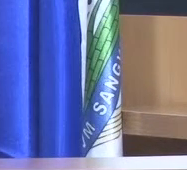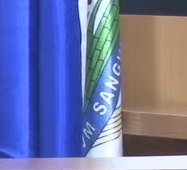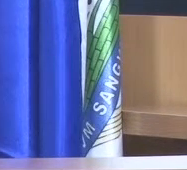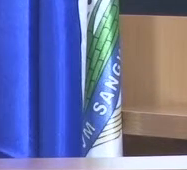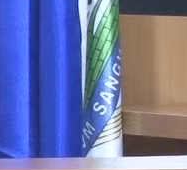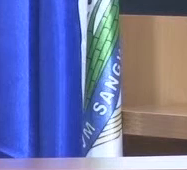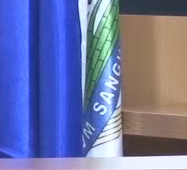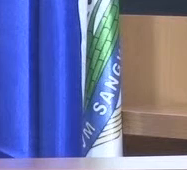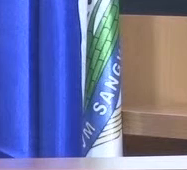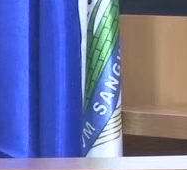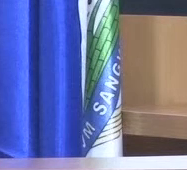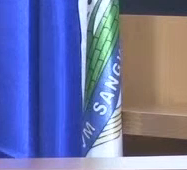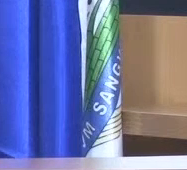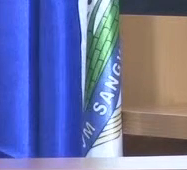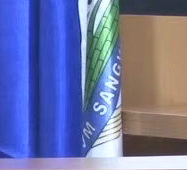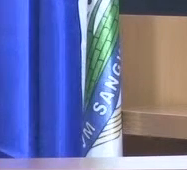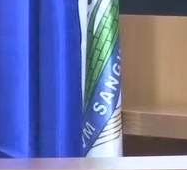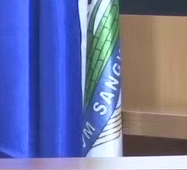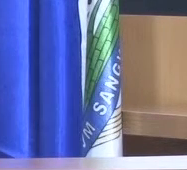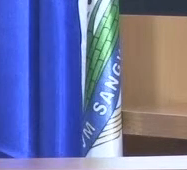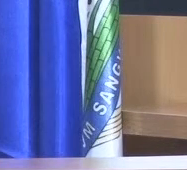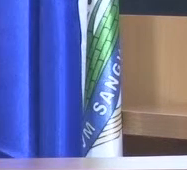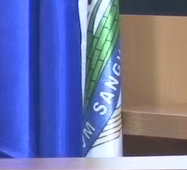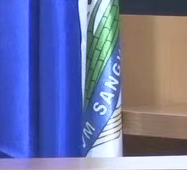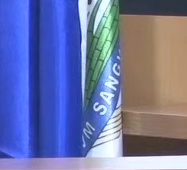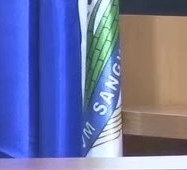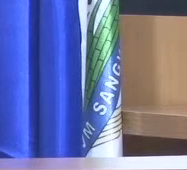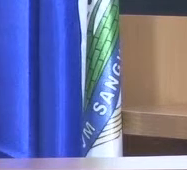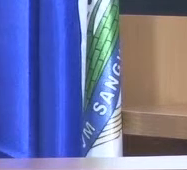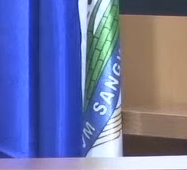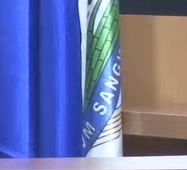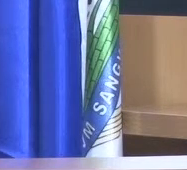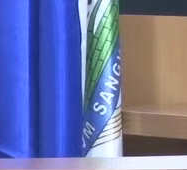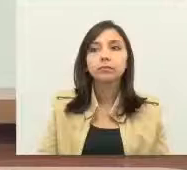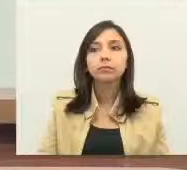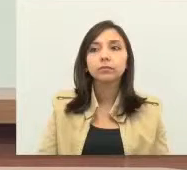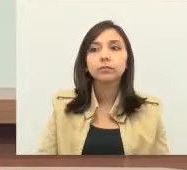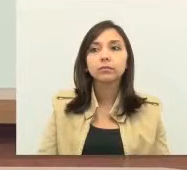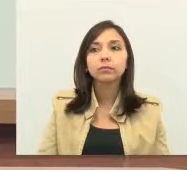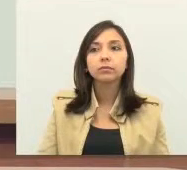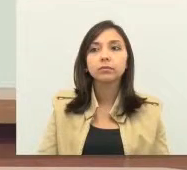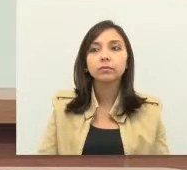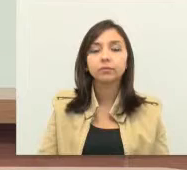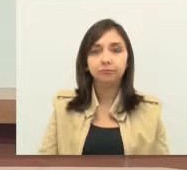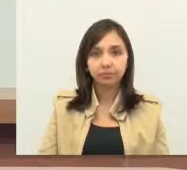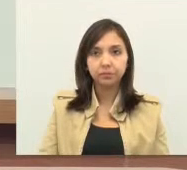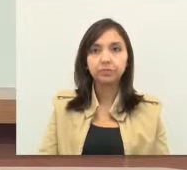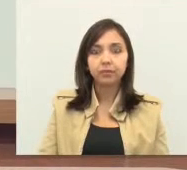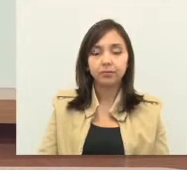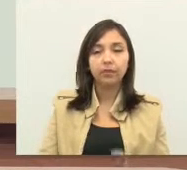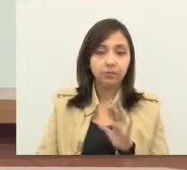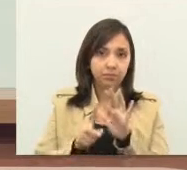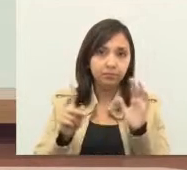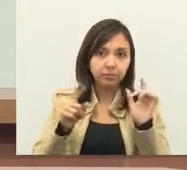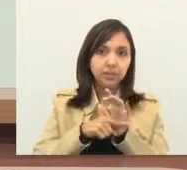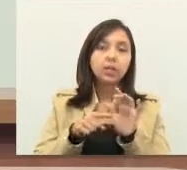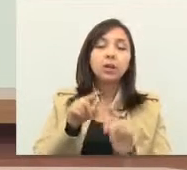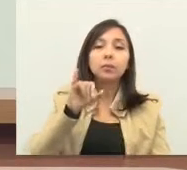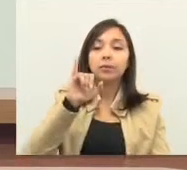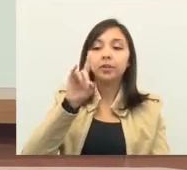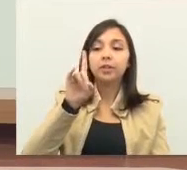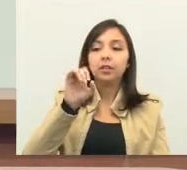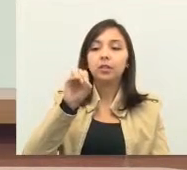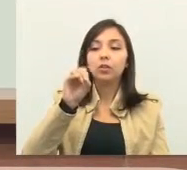participação de inscritos na Tribuna Livre motivou o debate dos parlamentares. Com relação à questão da ideologia